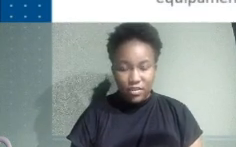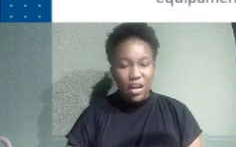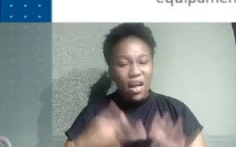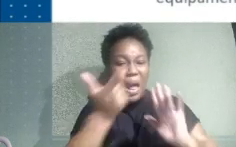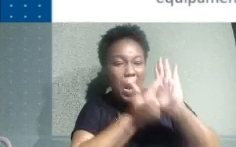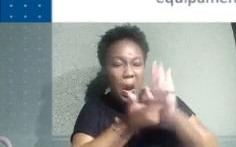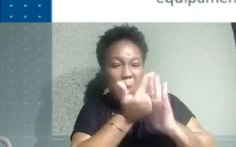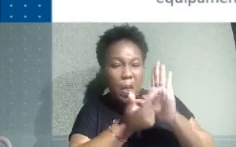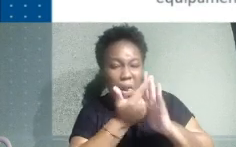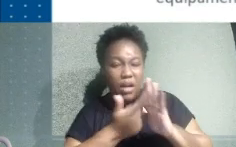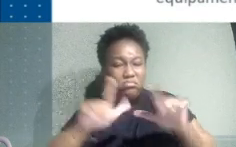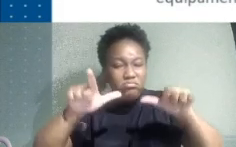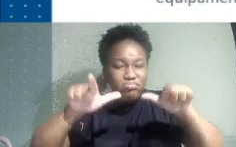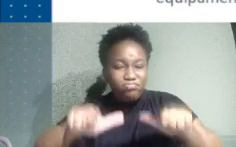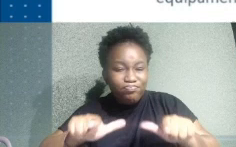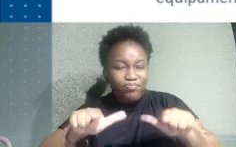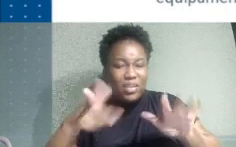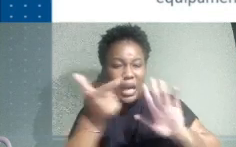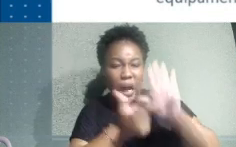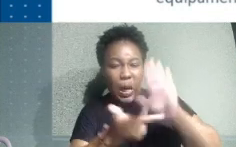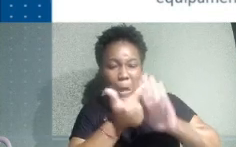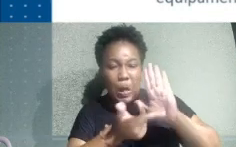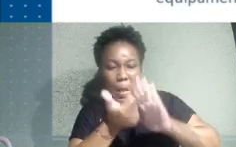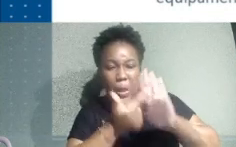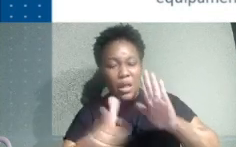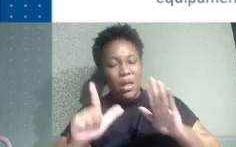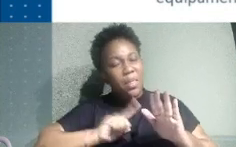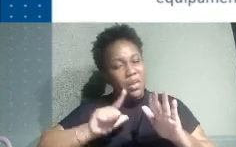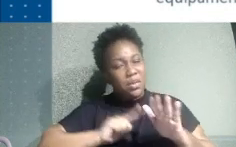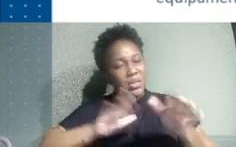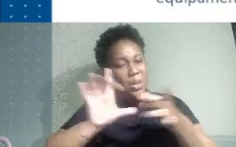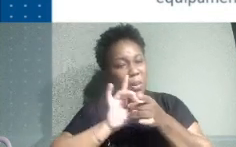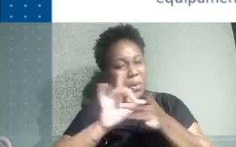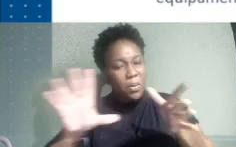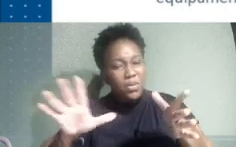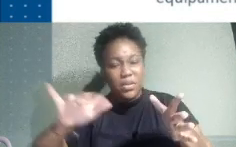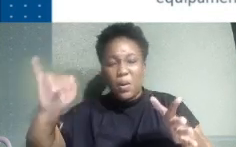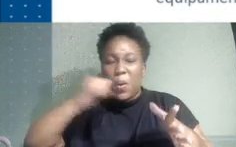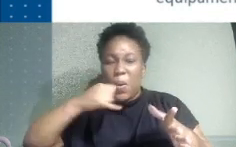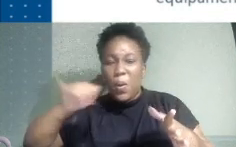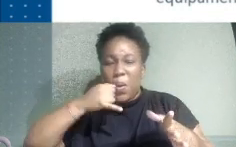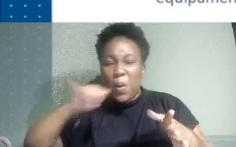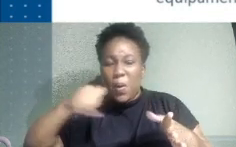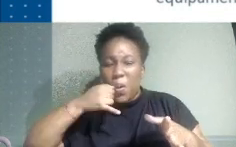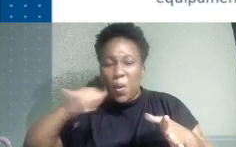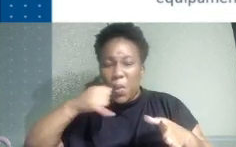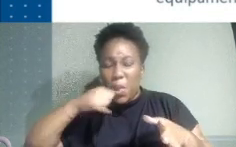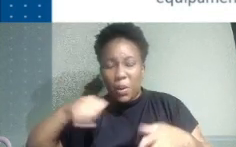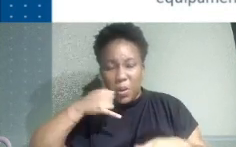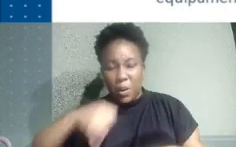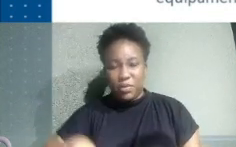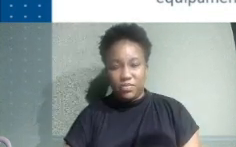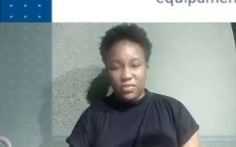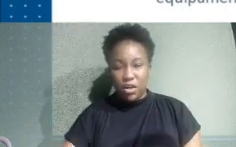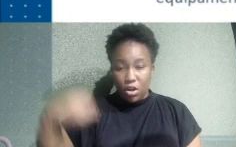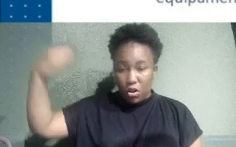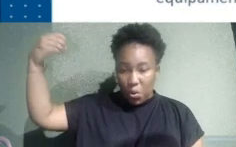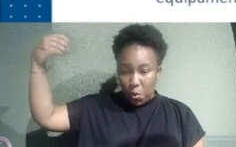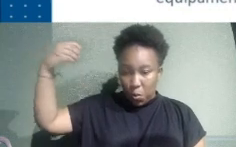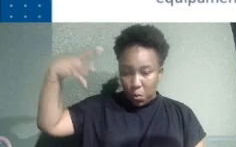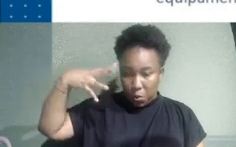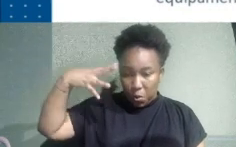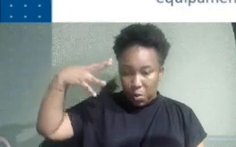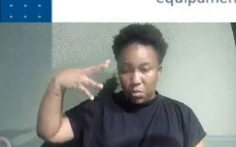ser uma distribuição elétrica geral. Vou ter disposição dos conduítes e condutores de suas bitolas, bem como o posicionamento das iluminações, das